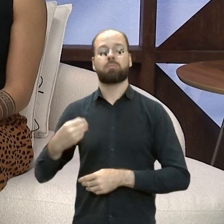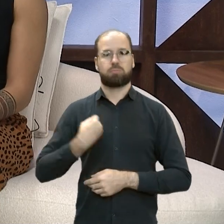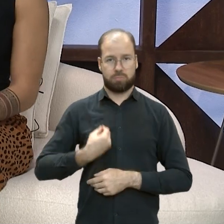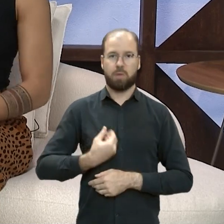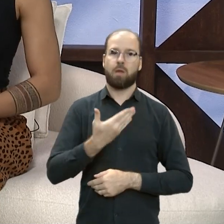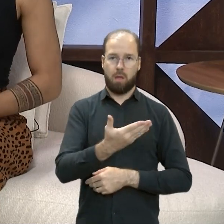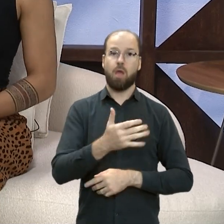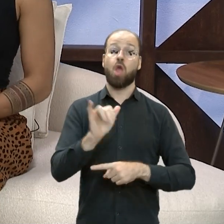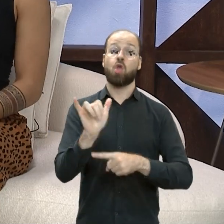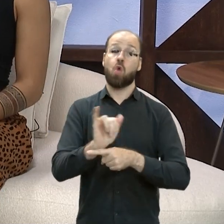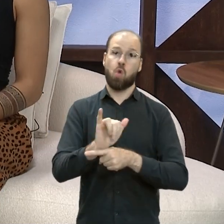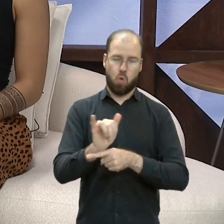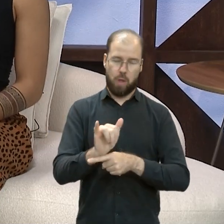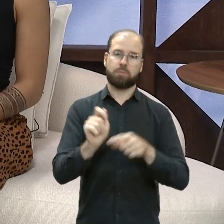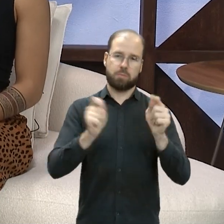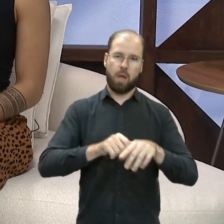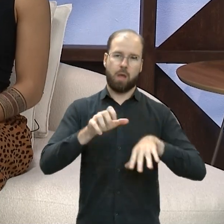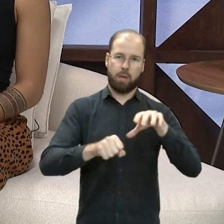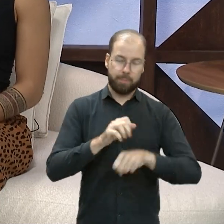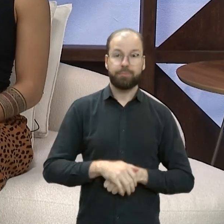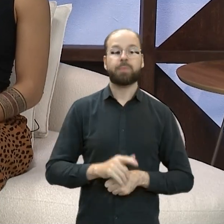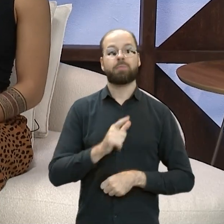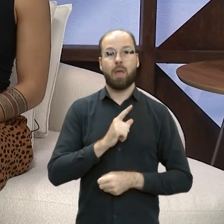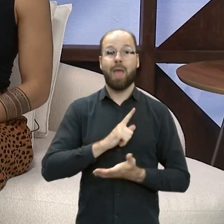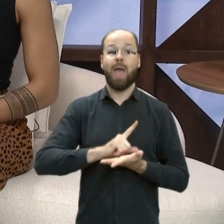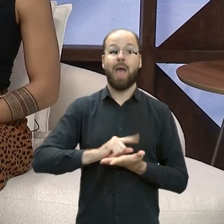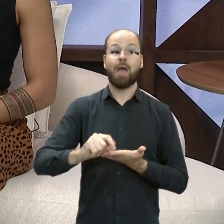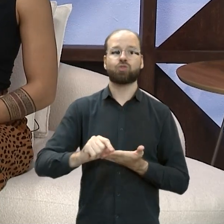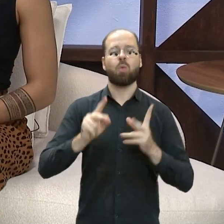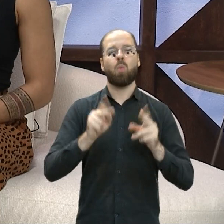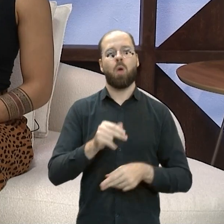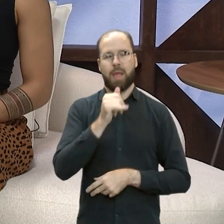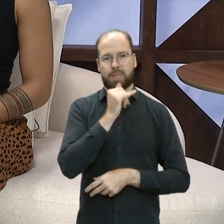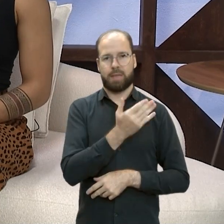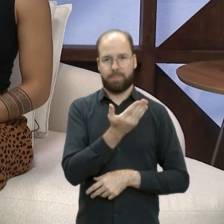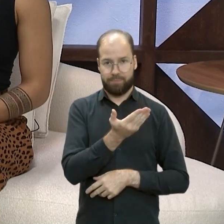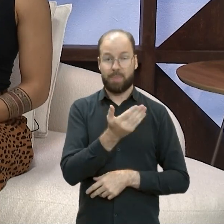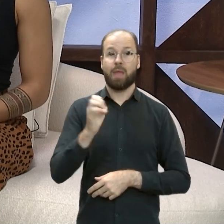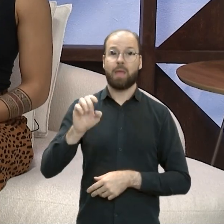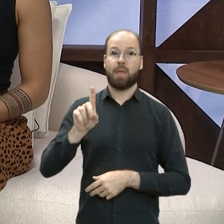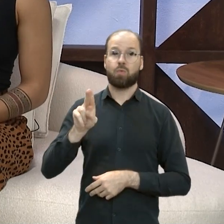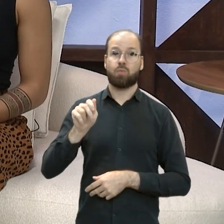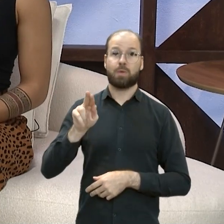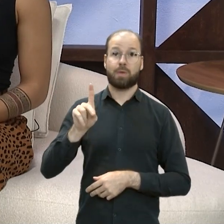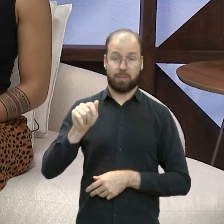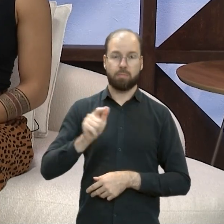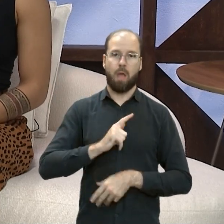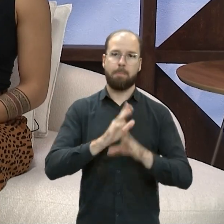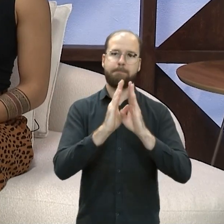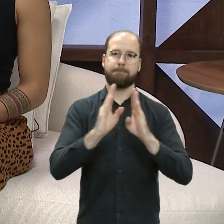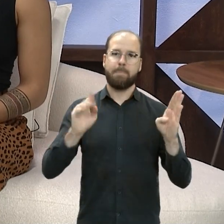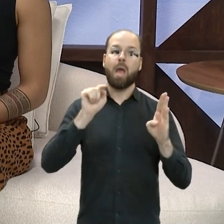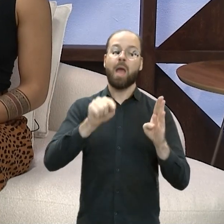YouTube. Nós temos também artigos como o da Eduarda na banca de dissertações da UFG, né, artigos